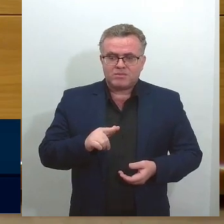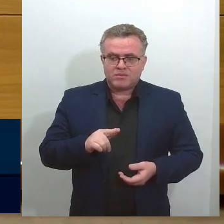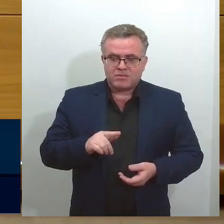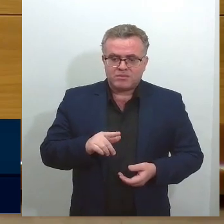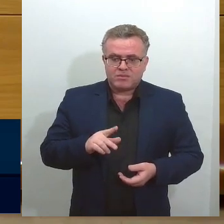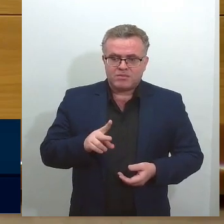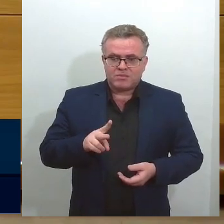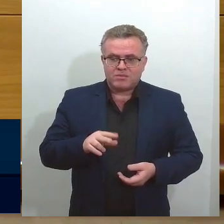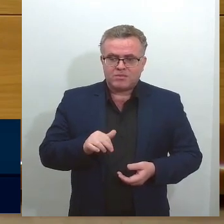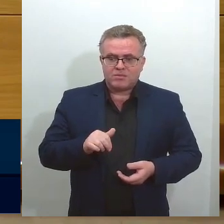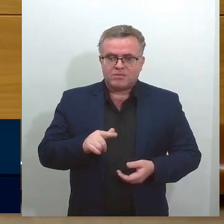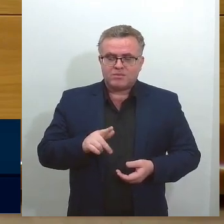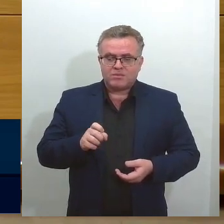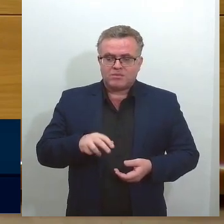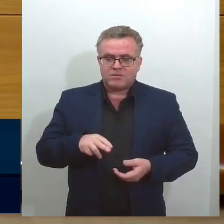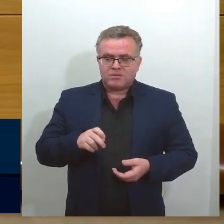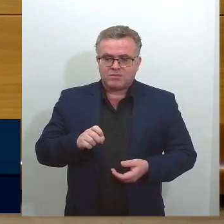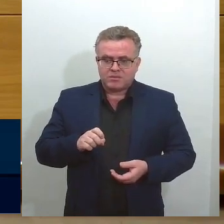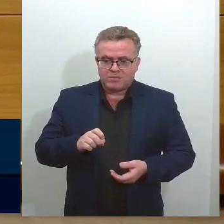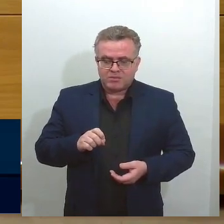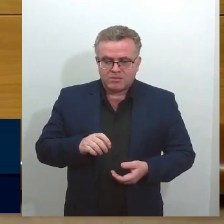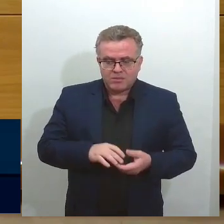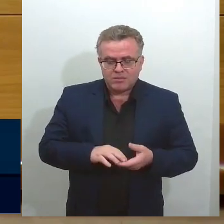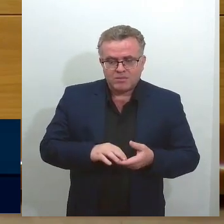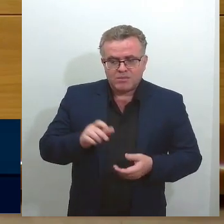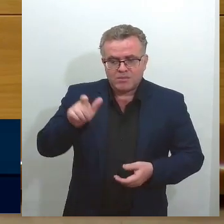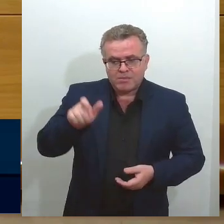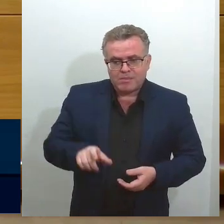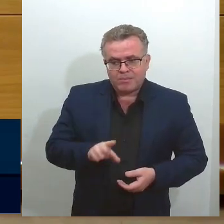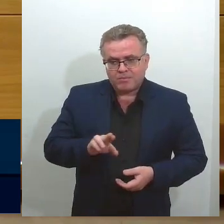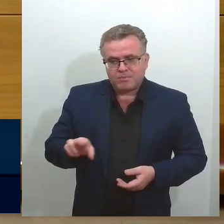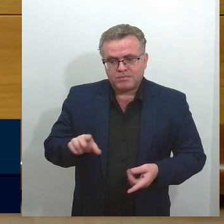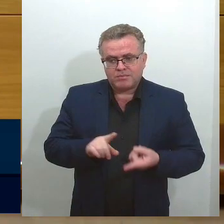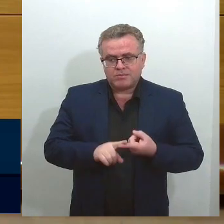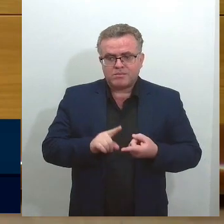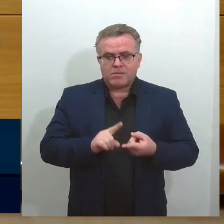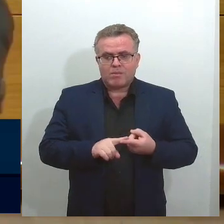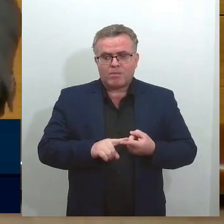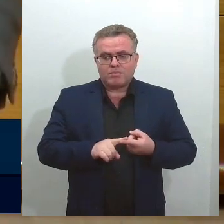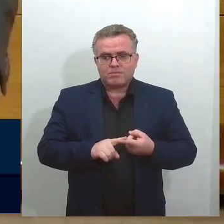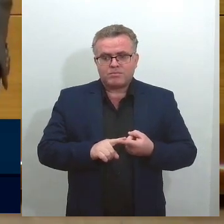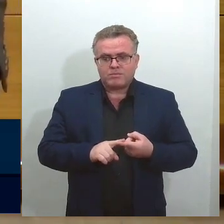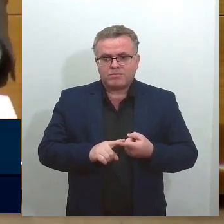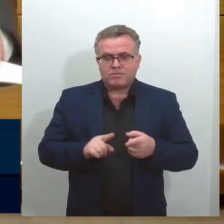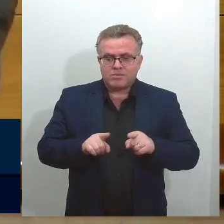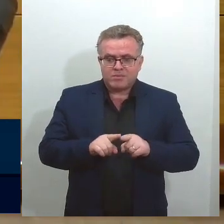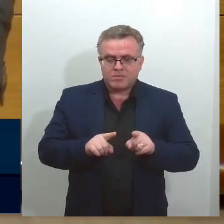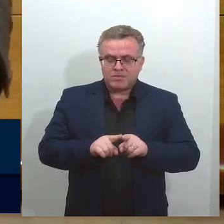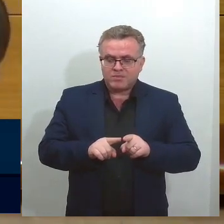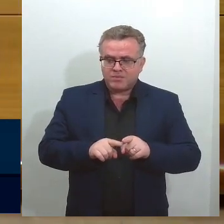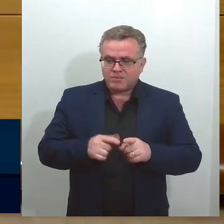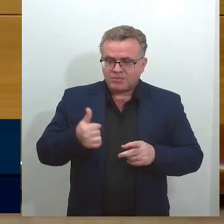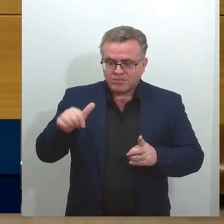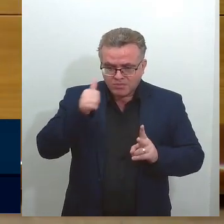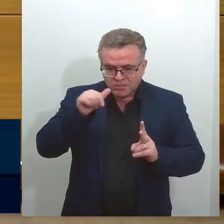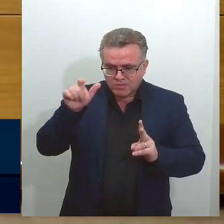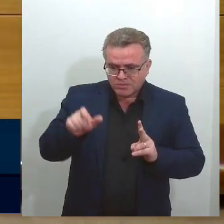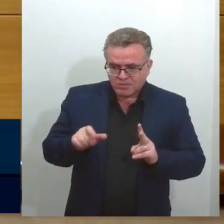Valdinei, bem-vindo, Valdinei. E a Ariane, é isso? Ariane também, muito bem-vindo.